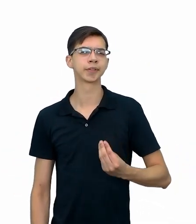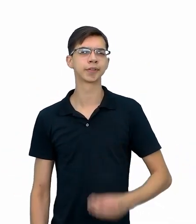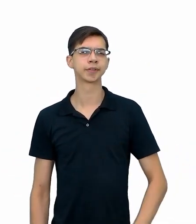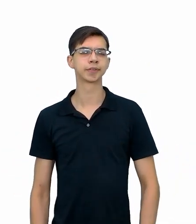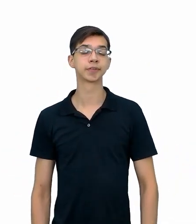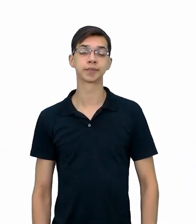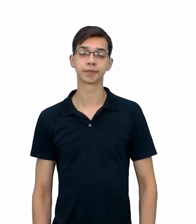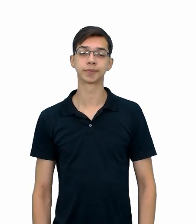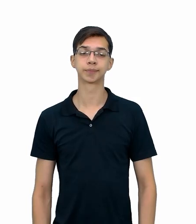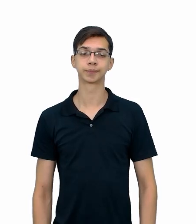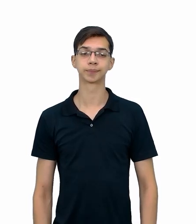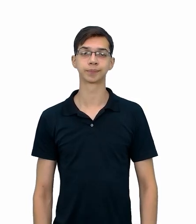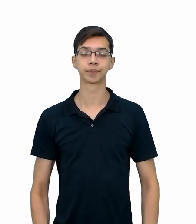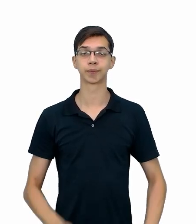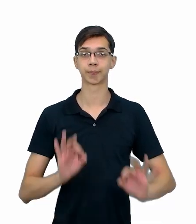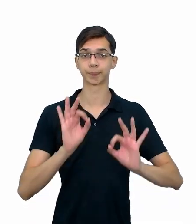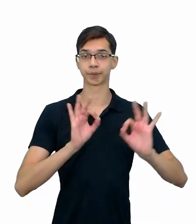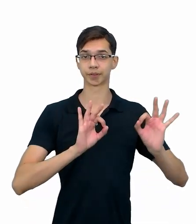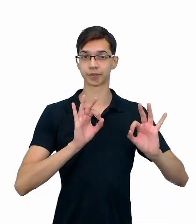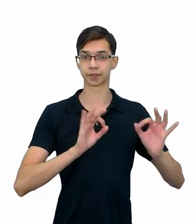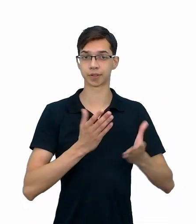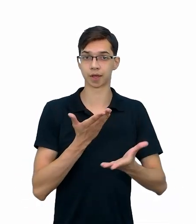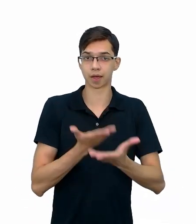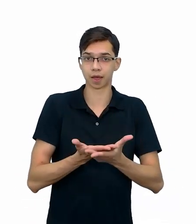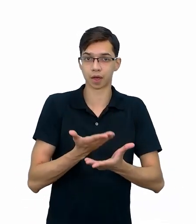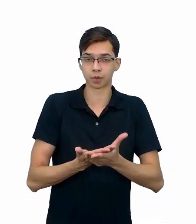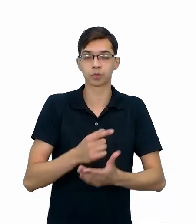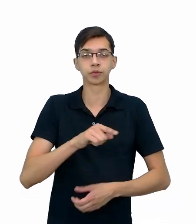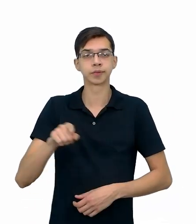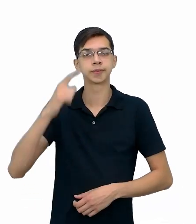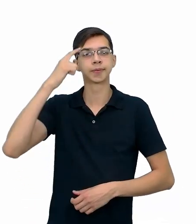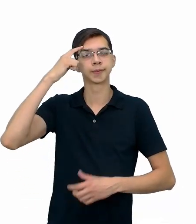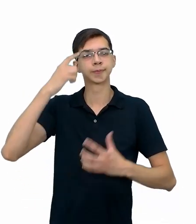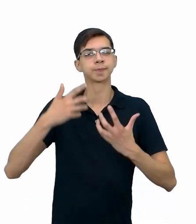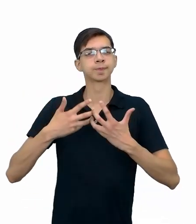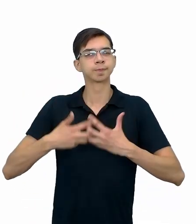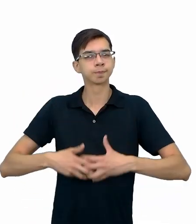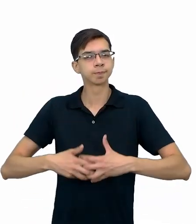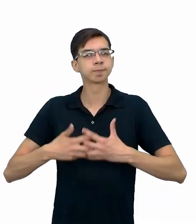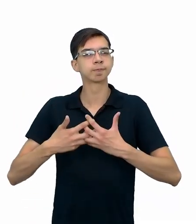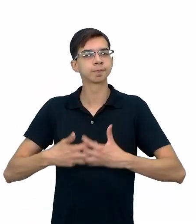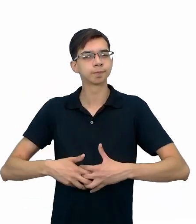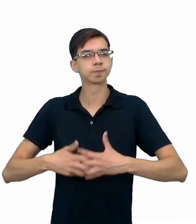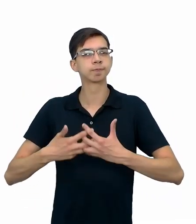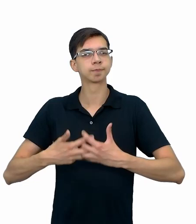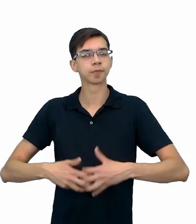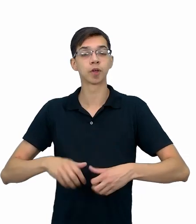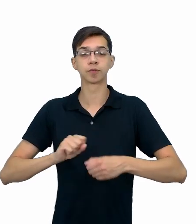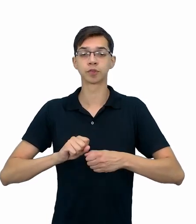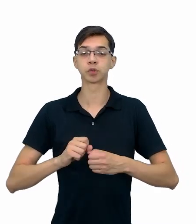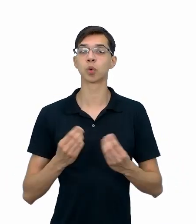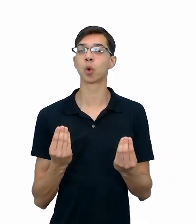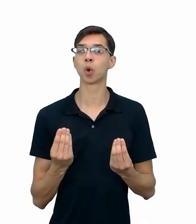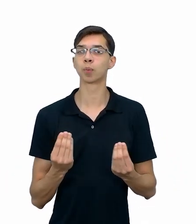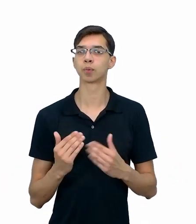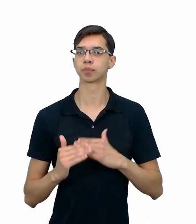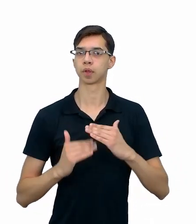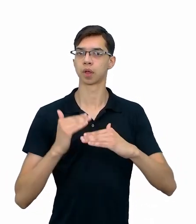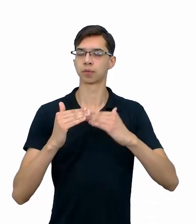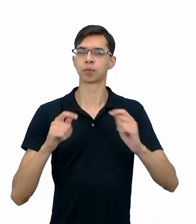colocar aí um plano de aula, né, para vocês pensarem em como podem fazer esse